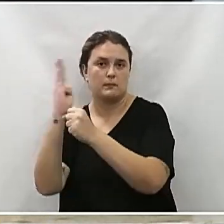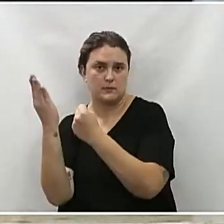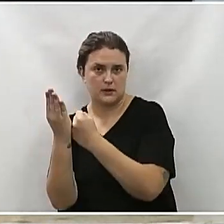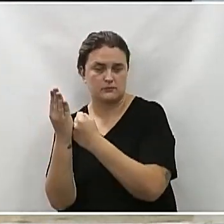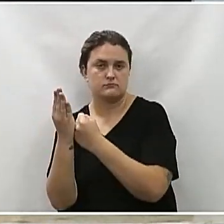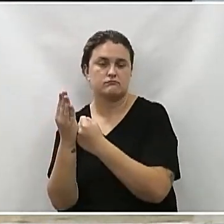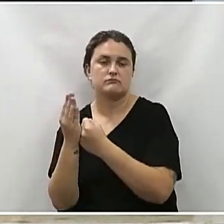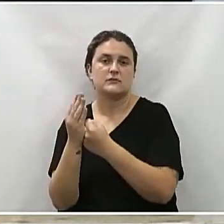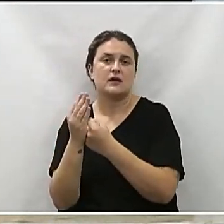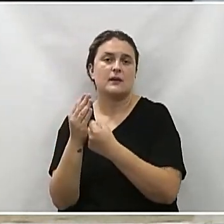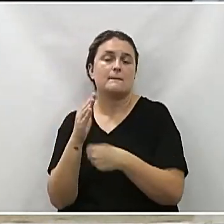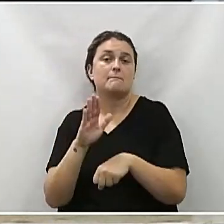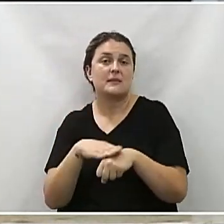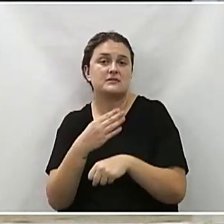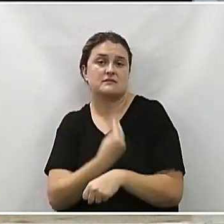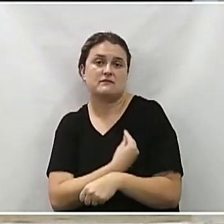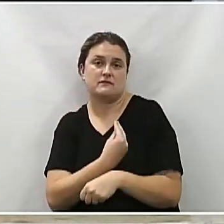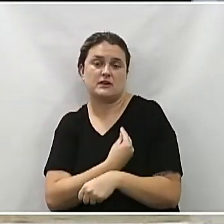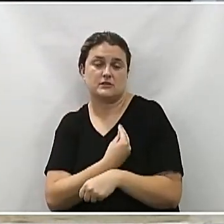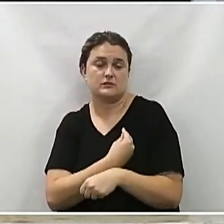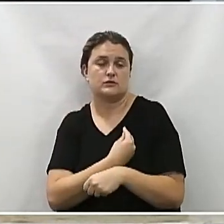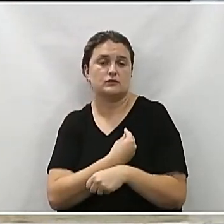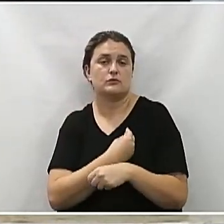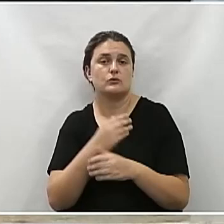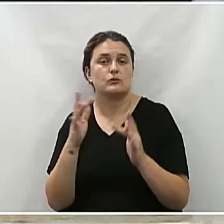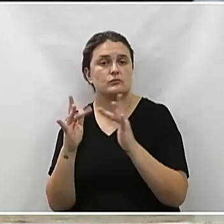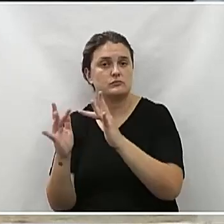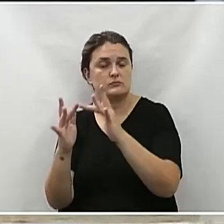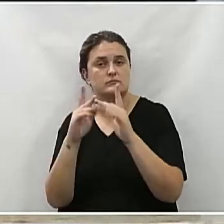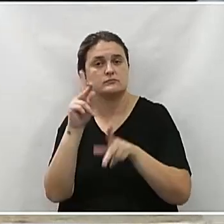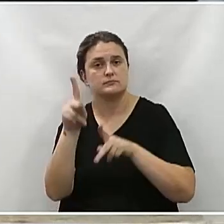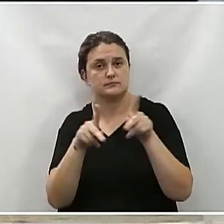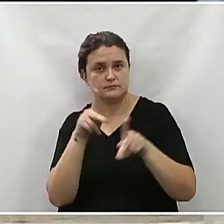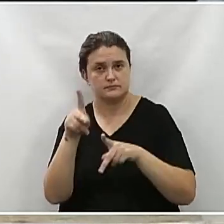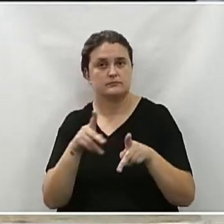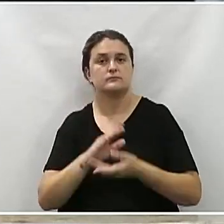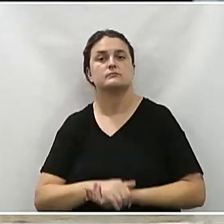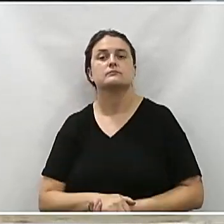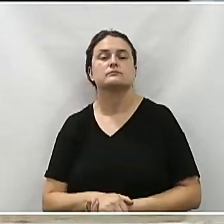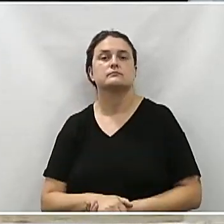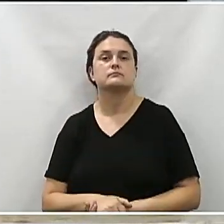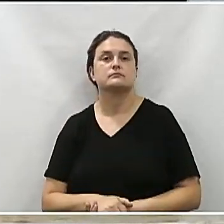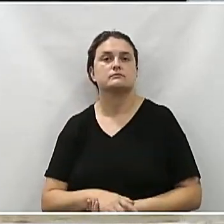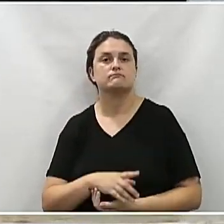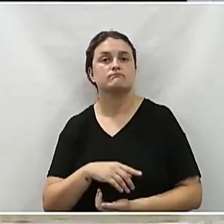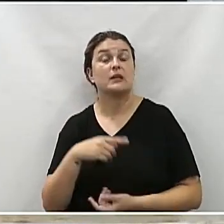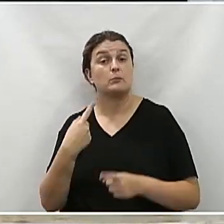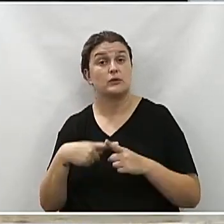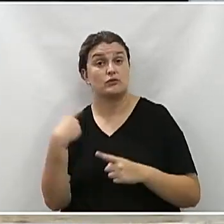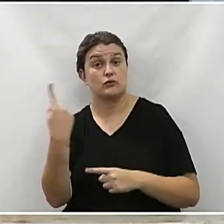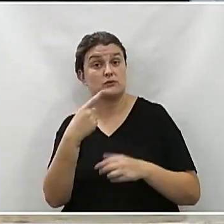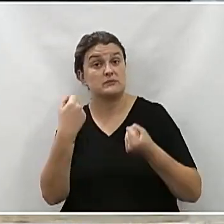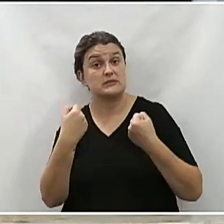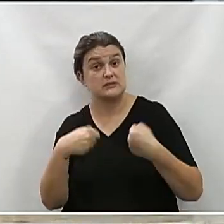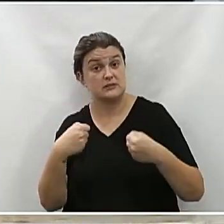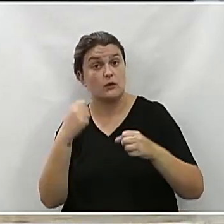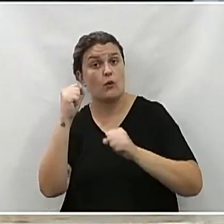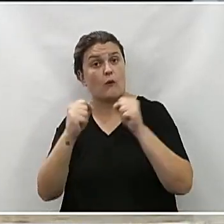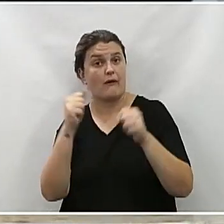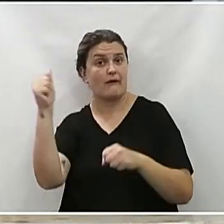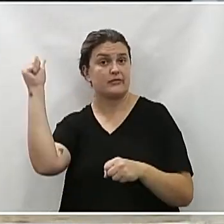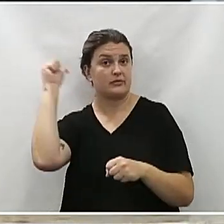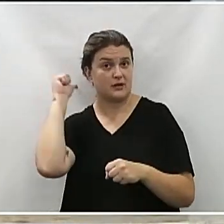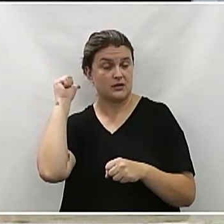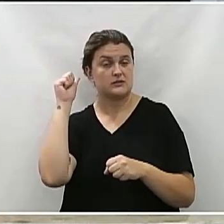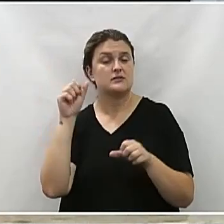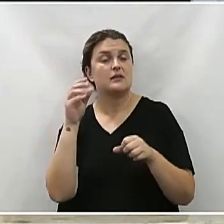facilitar e também ouvir os anseios da população nós somos eleitos para isso ouvir os anseios correr atrás e solucionar os